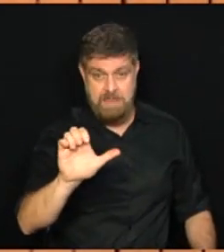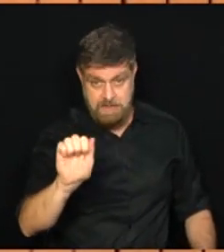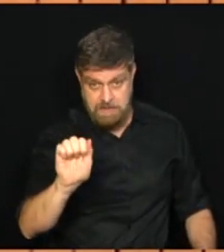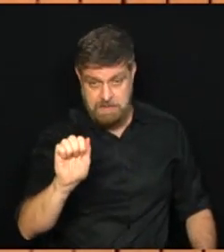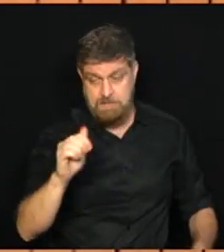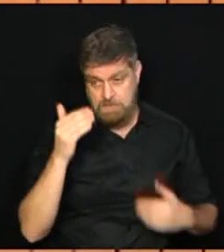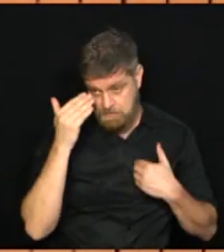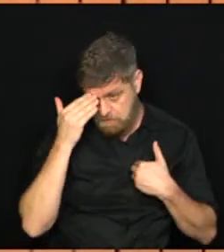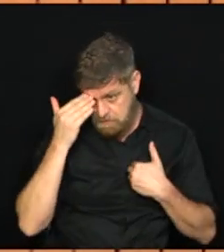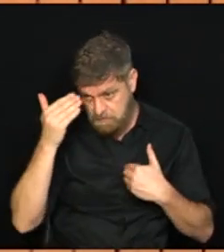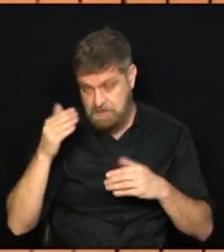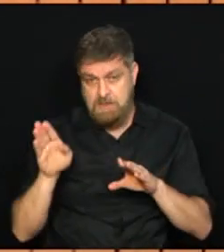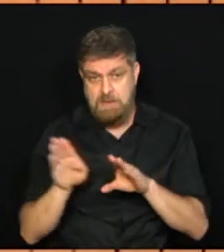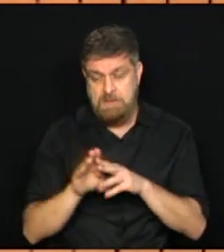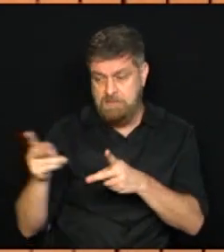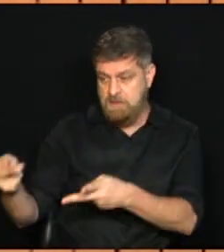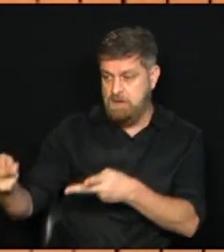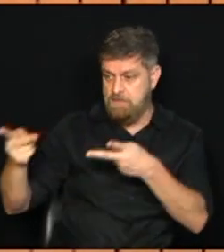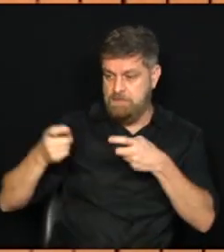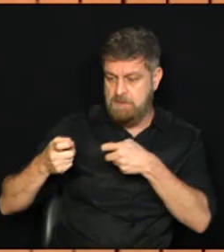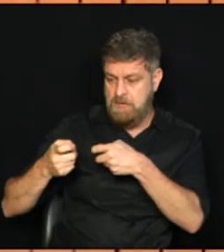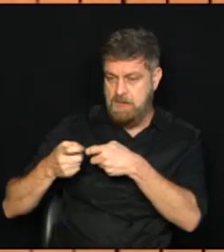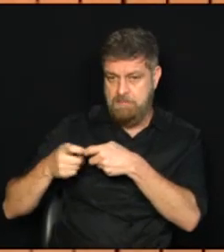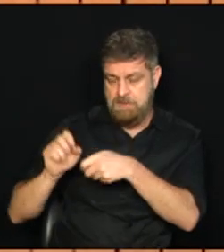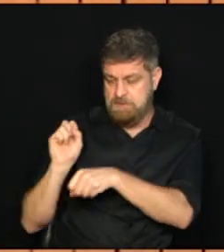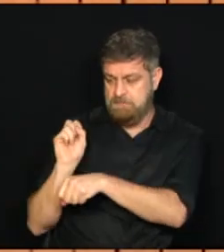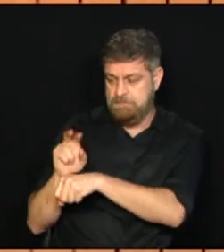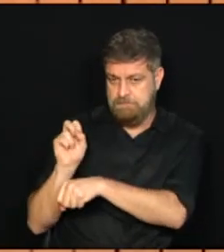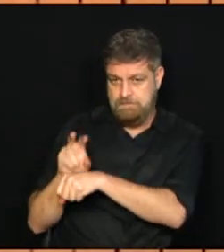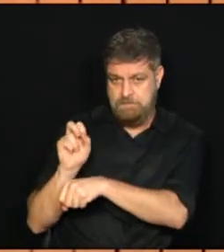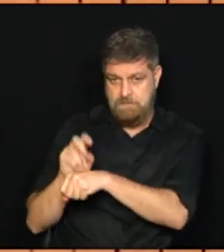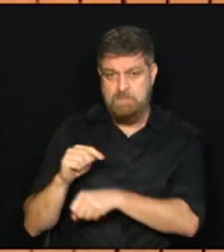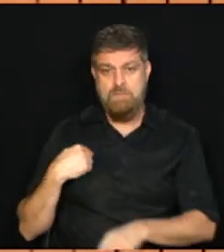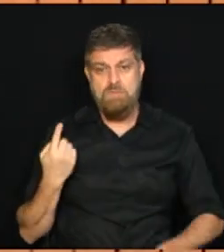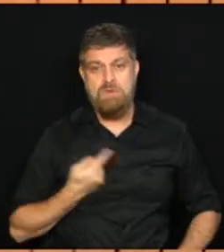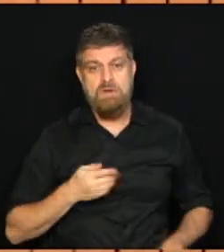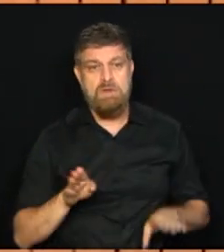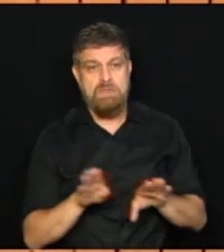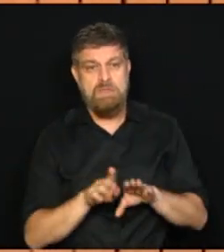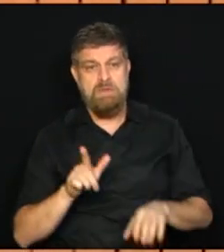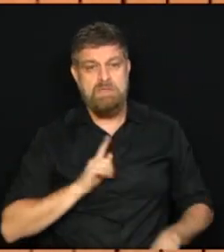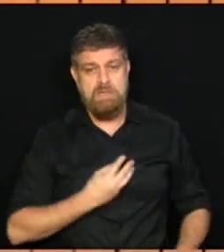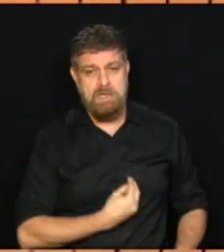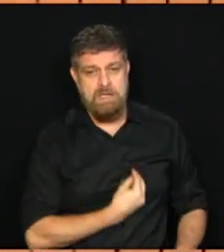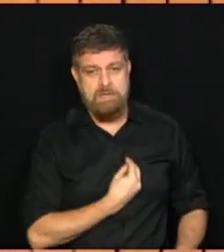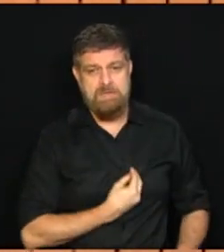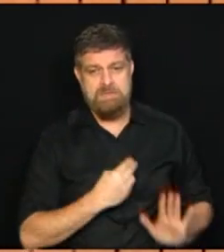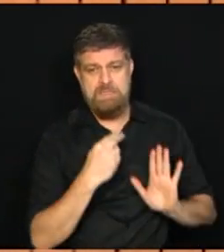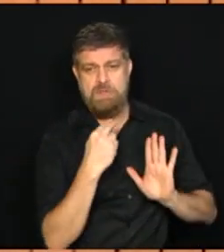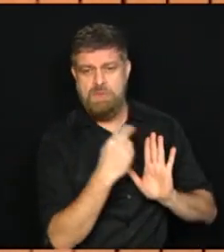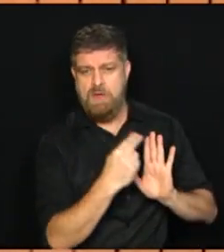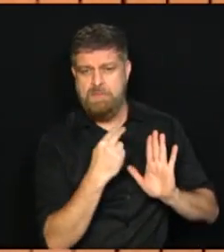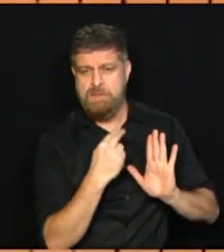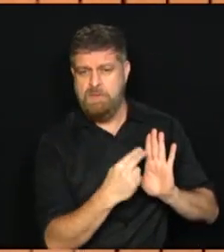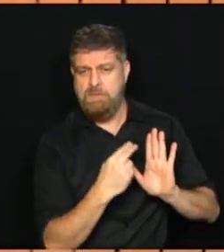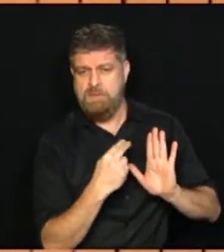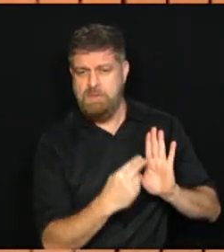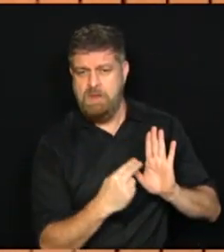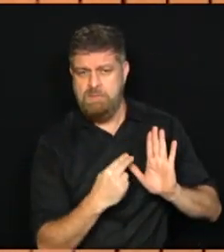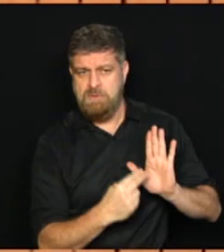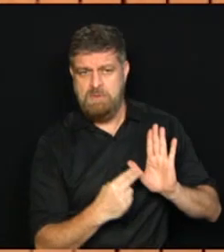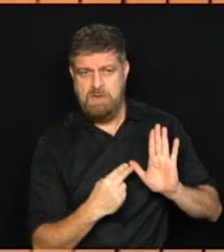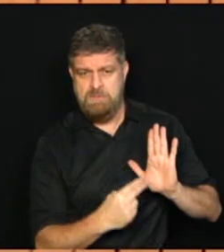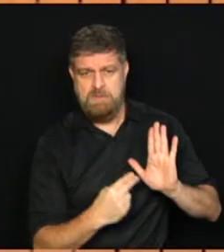Doutora Valéria Almeida, seja muito bem-vinda. Nós também temos a participação do Alessandro Farias, do Carlos Fábio, da